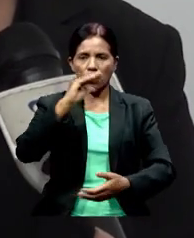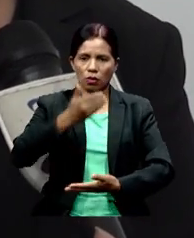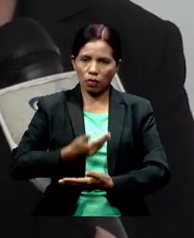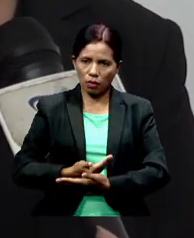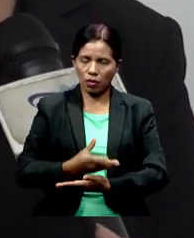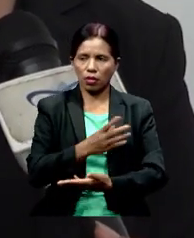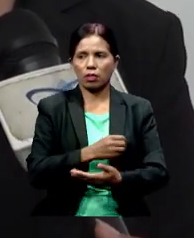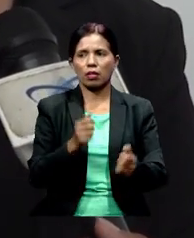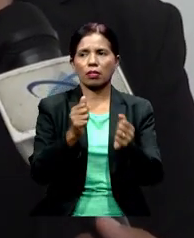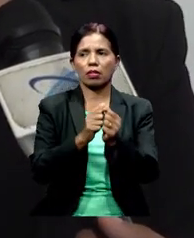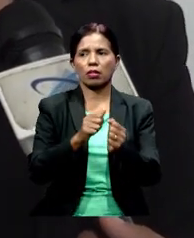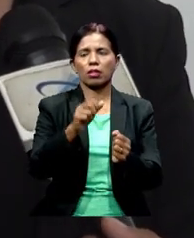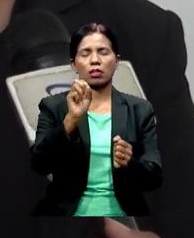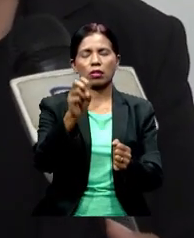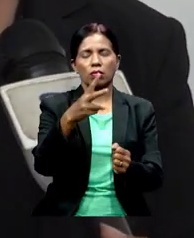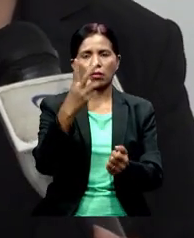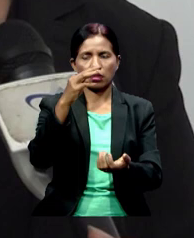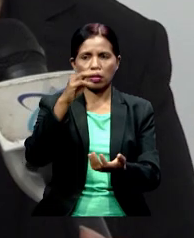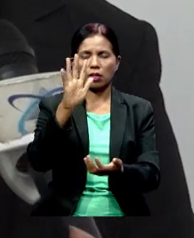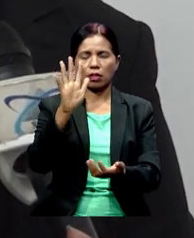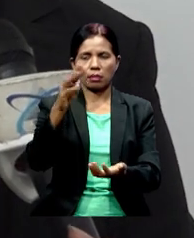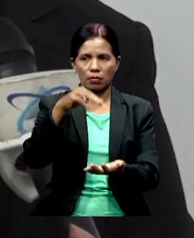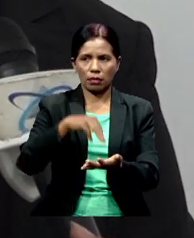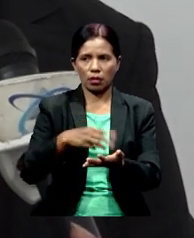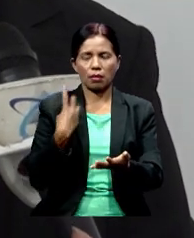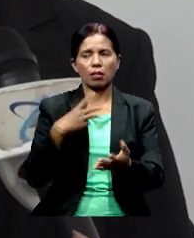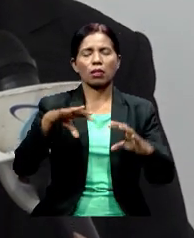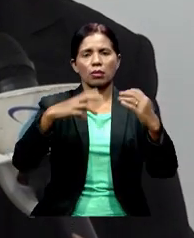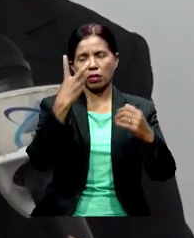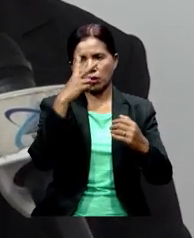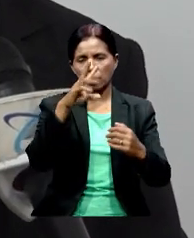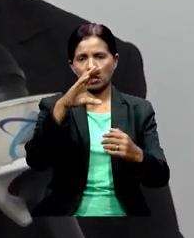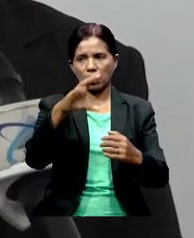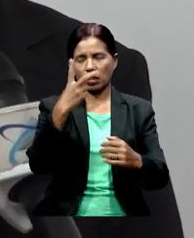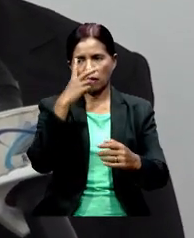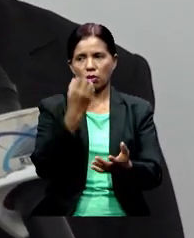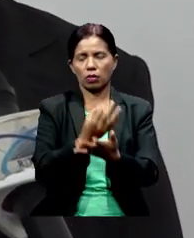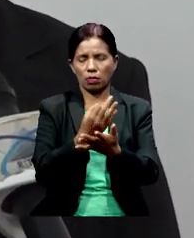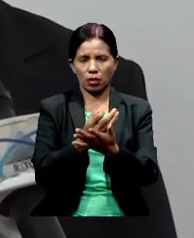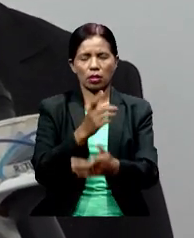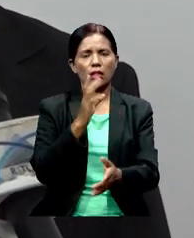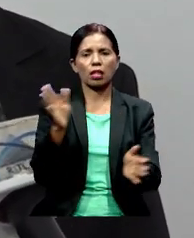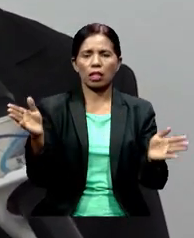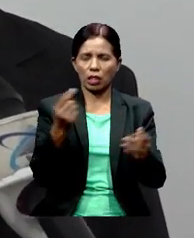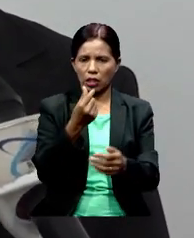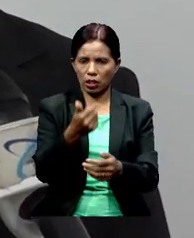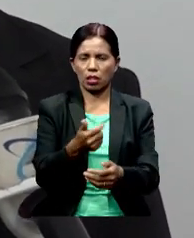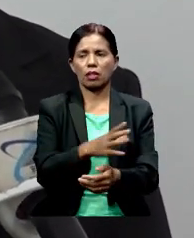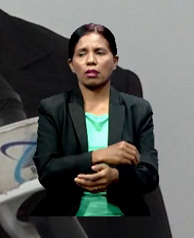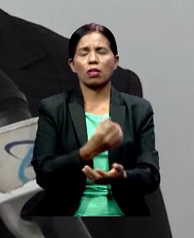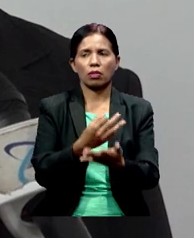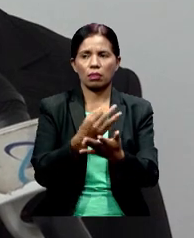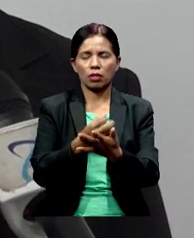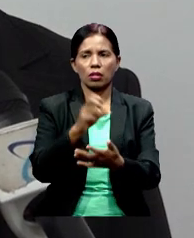de 205 mil de. Tu irá me comissão se a reca orçamento, né? Claro que quando estava informação, né? Se era o orçamento